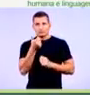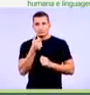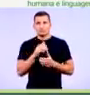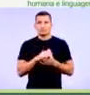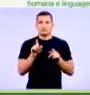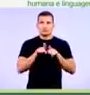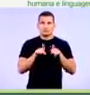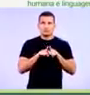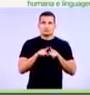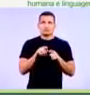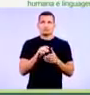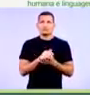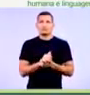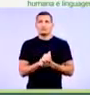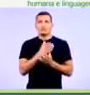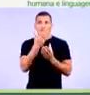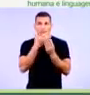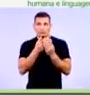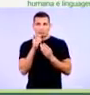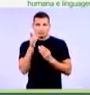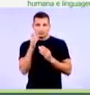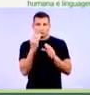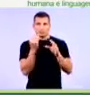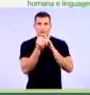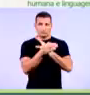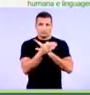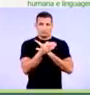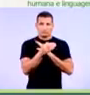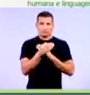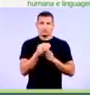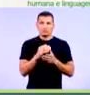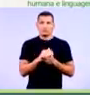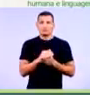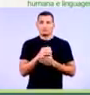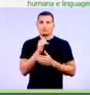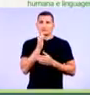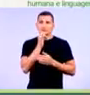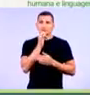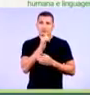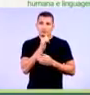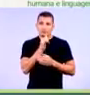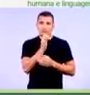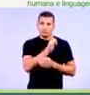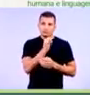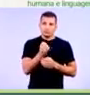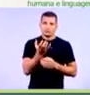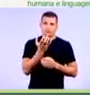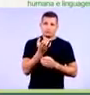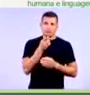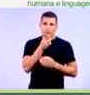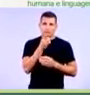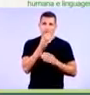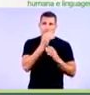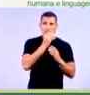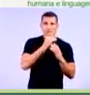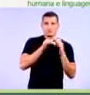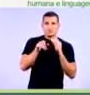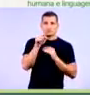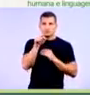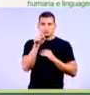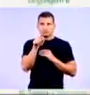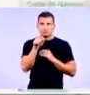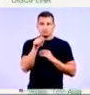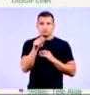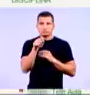você... E o arquivo enviado, caso o tutor queira mandar esse arquivo comentado para você, vai aparecer aqui.